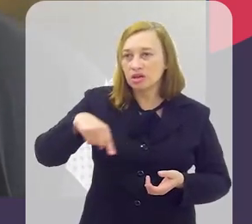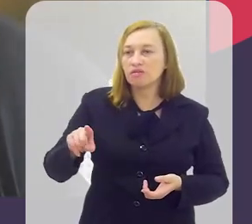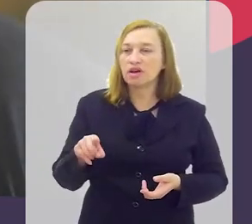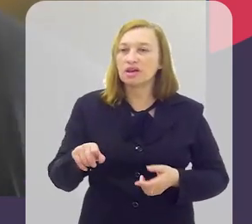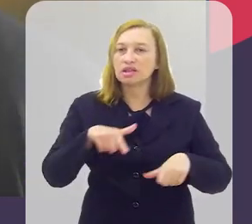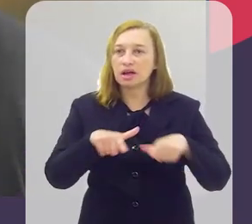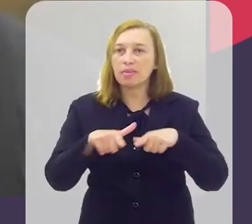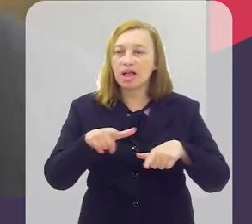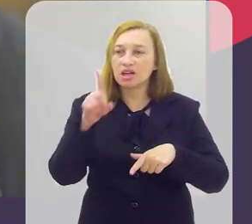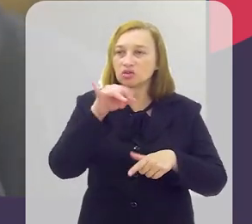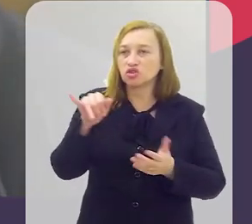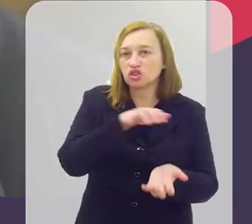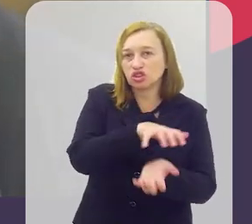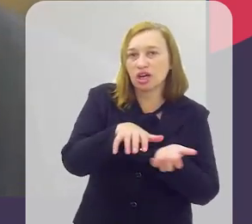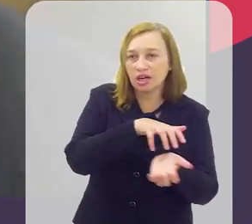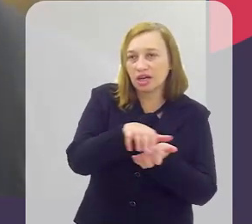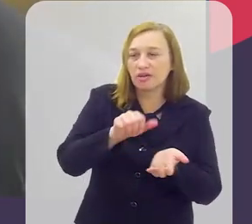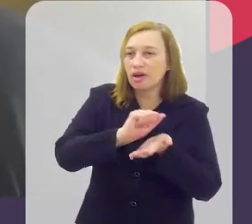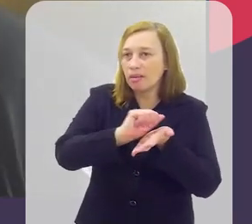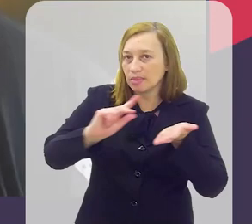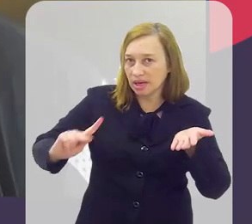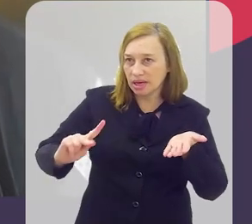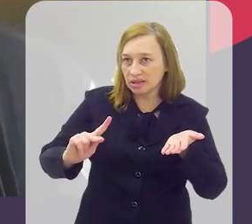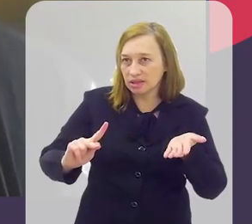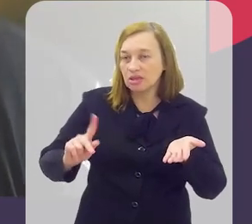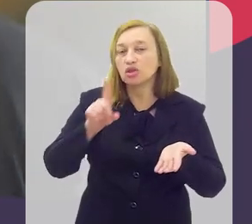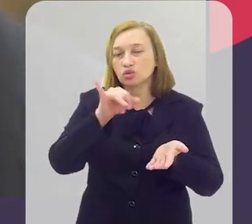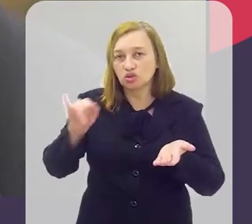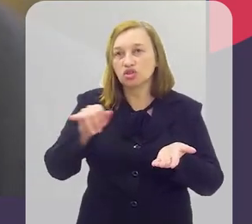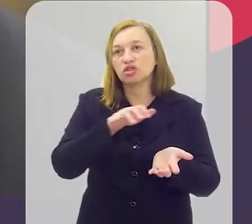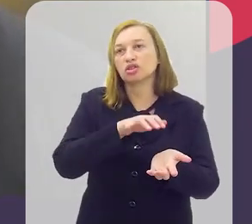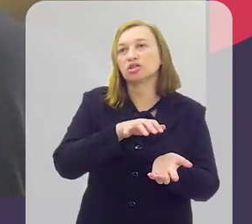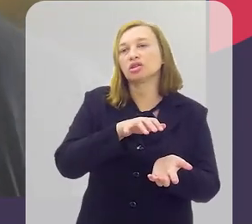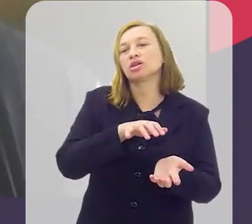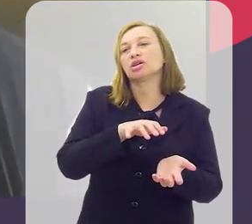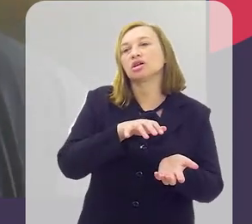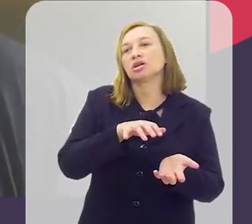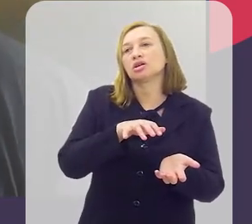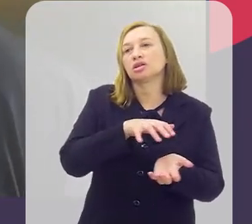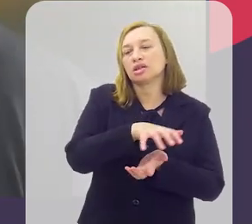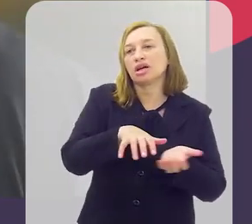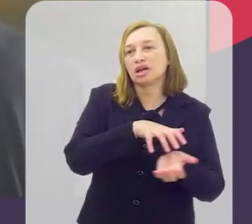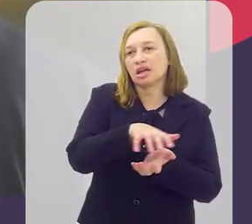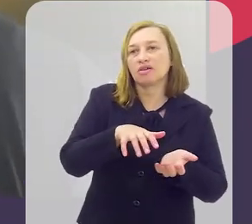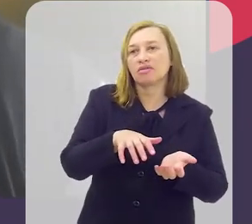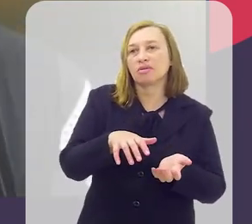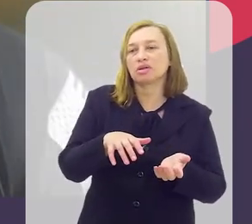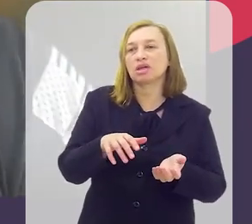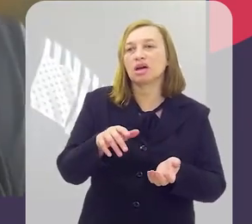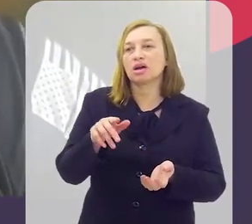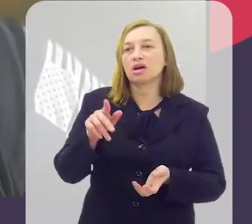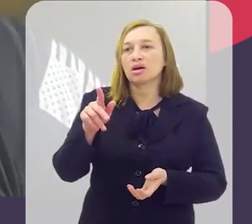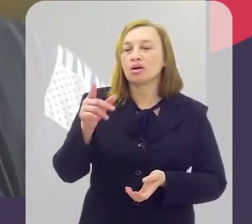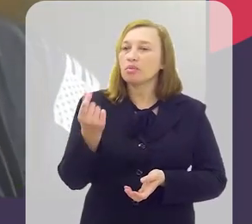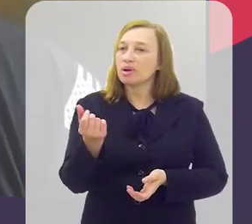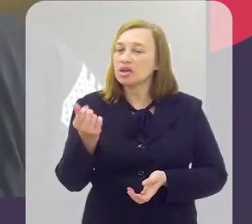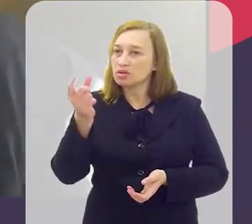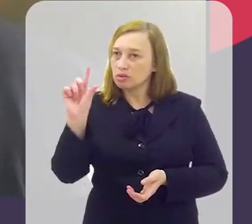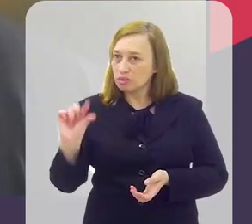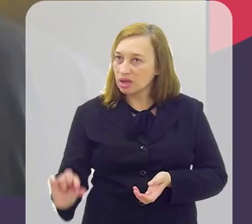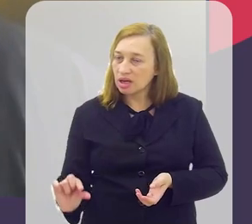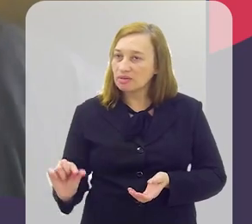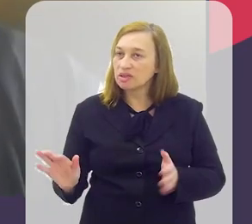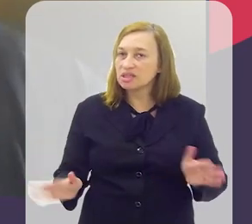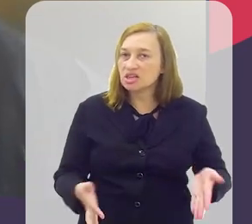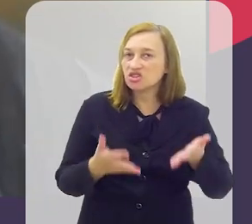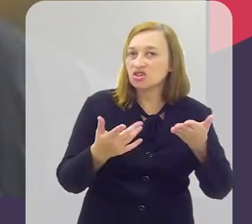dia das greves, até porque os aplicativos no dia das greves colocam um montão de promoção em cima, incentivo